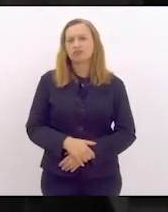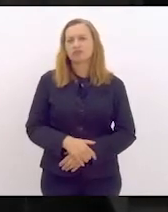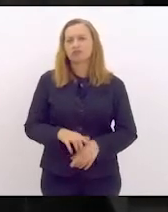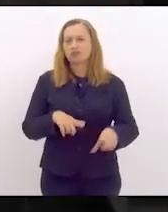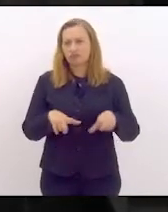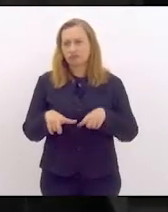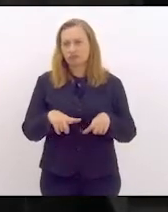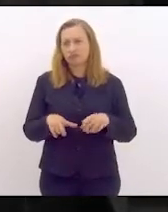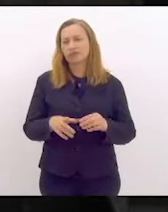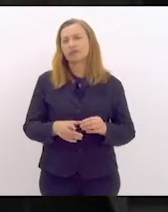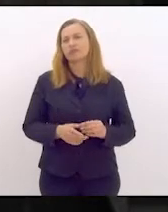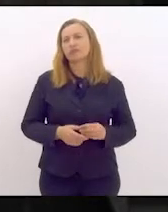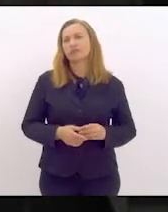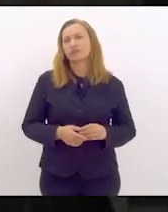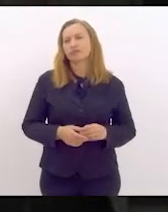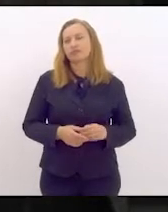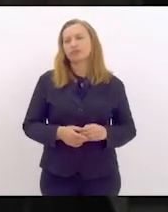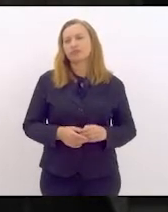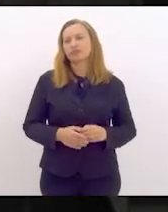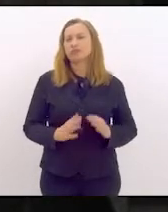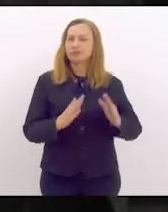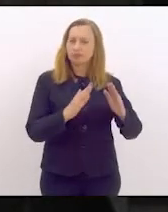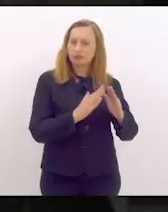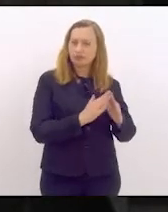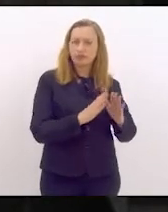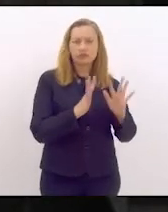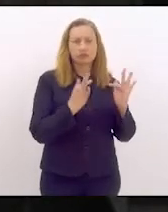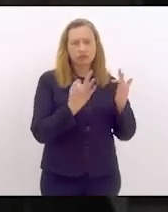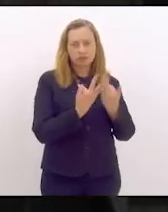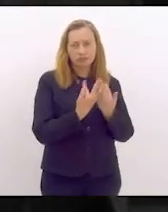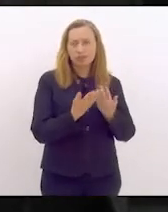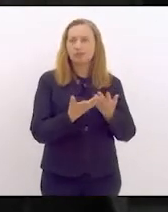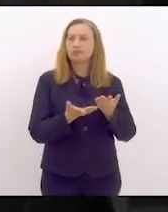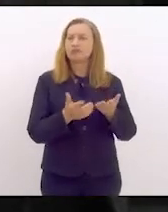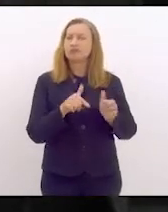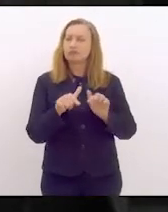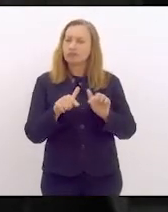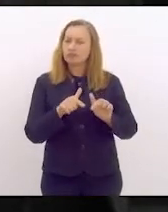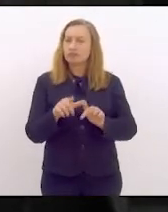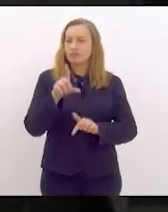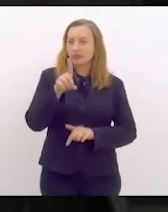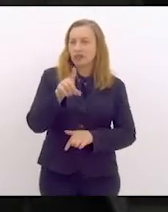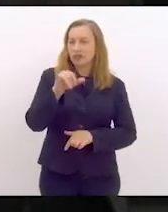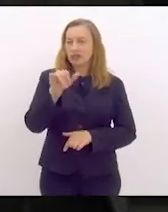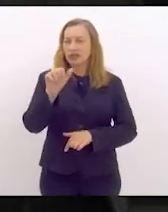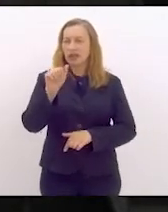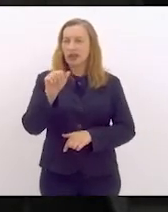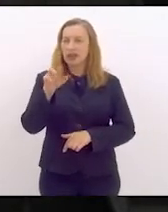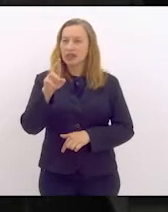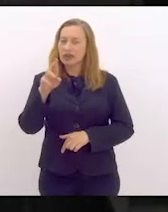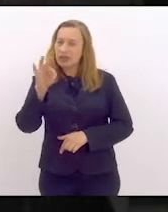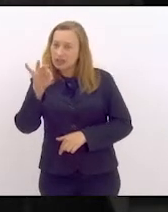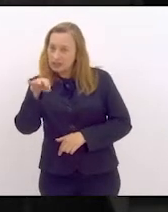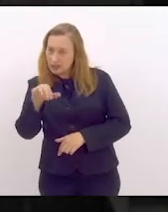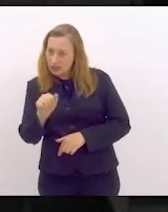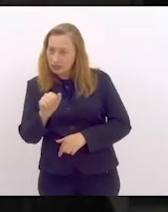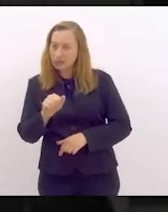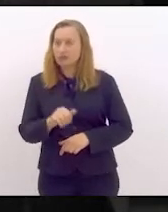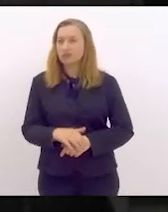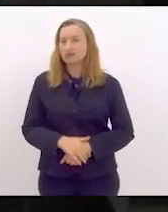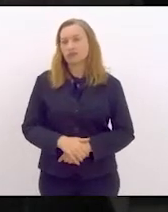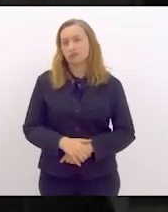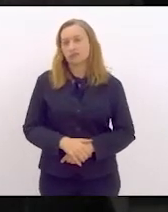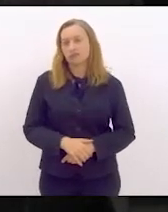serviços para casas de família, popular diarista, e que não tem